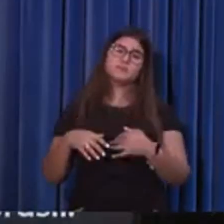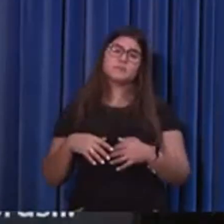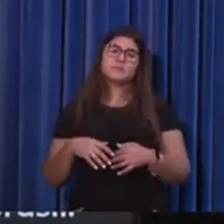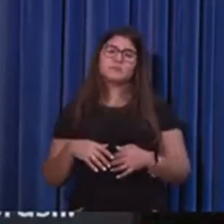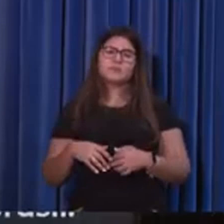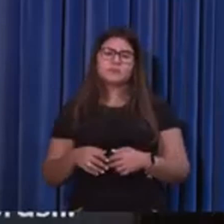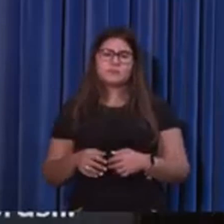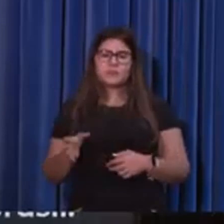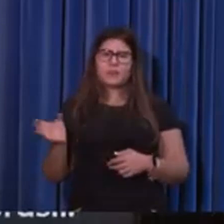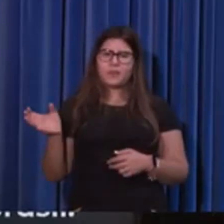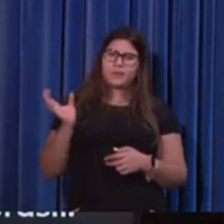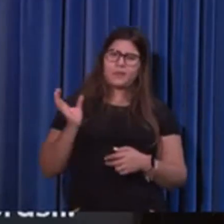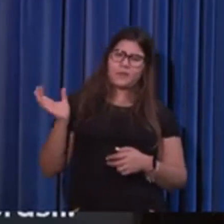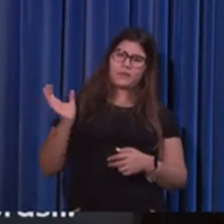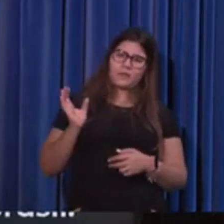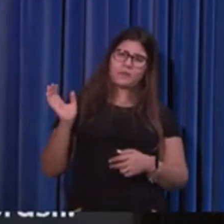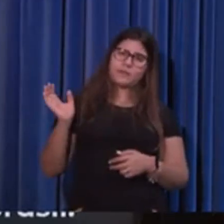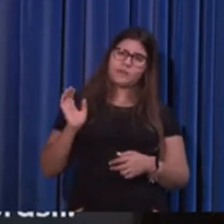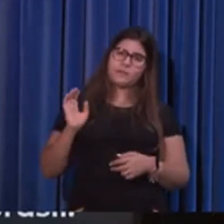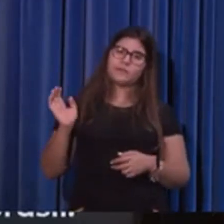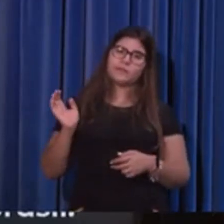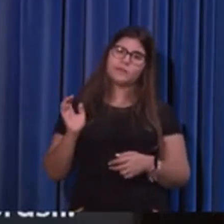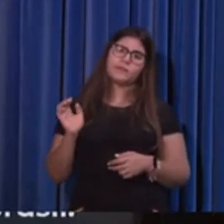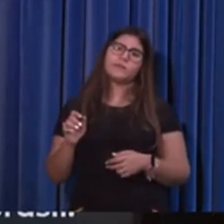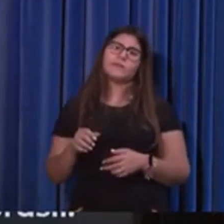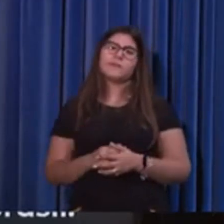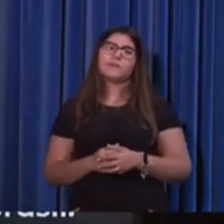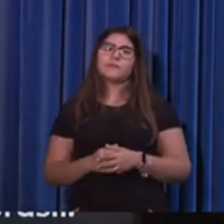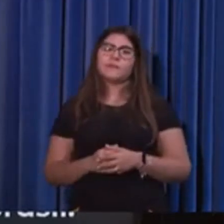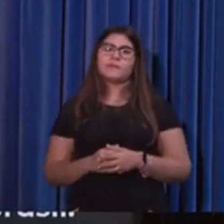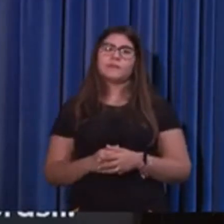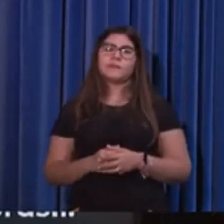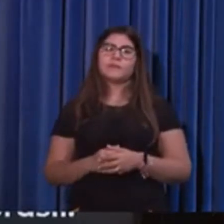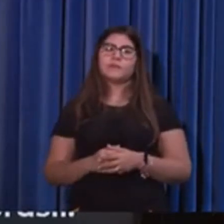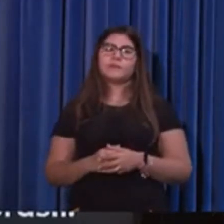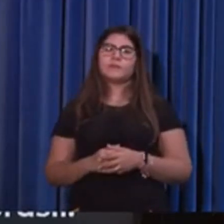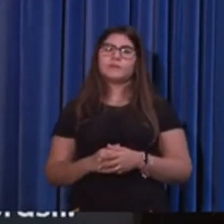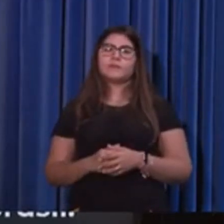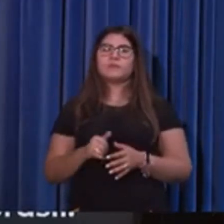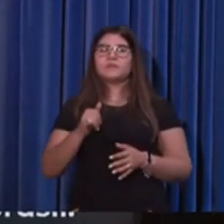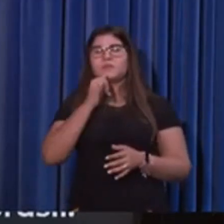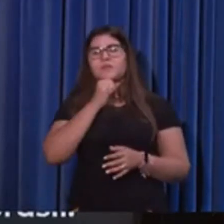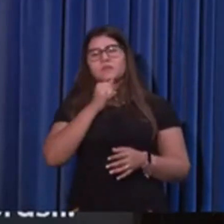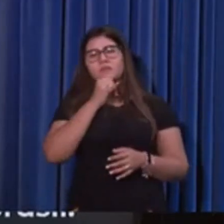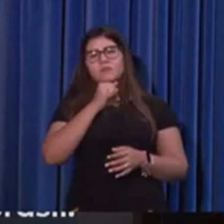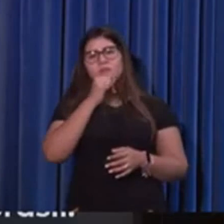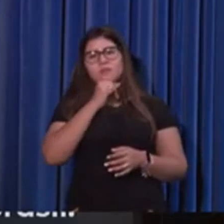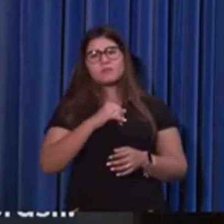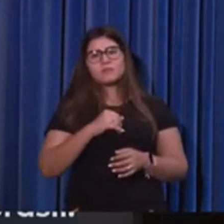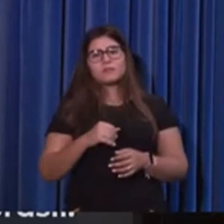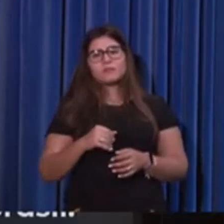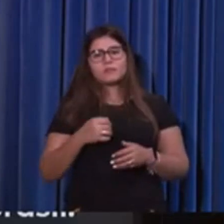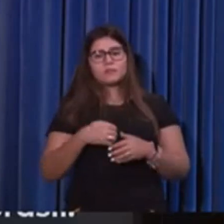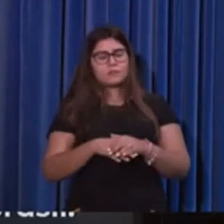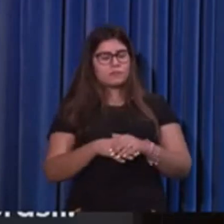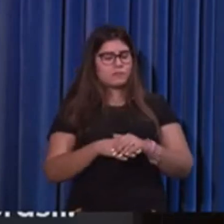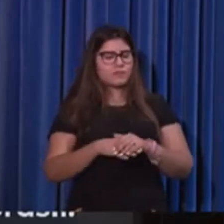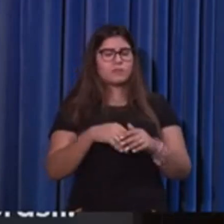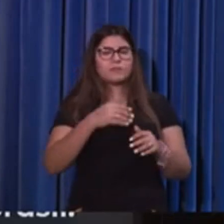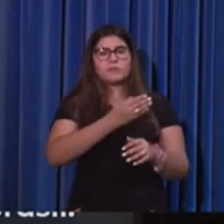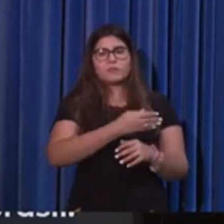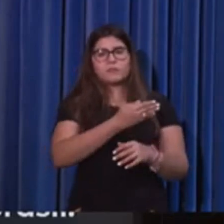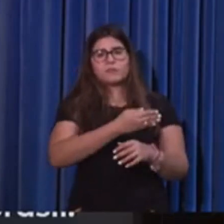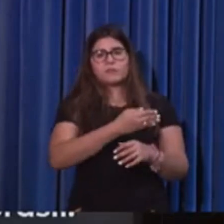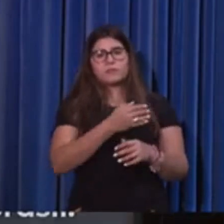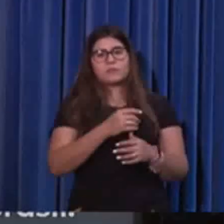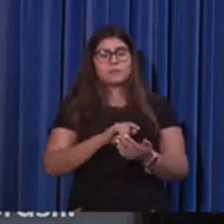suas riquezas. Com efeito, inutilmente conservei puro o coração e lavei as mãos na